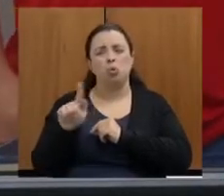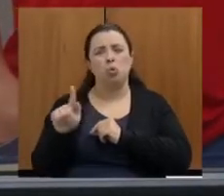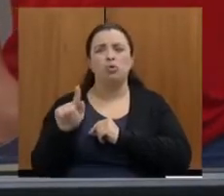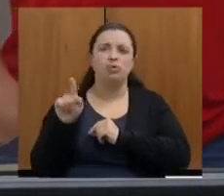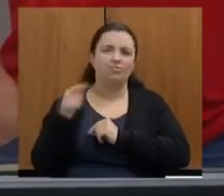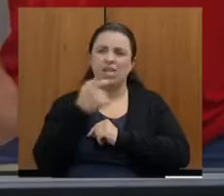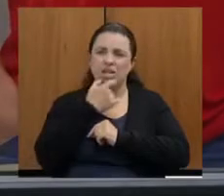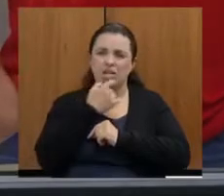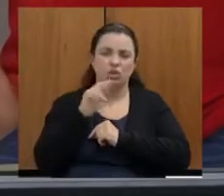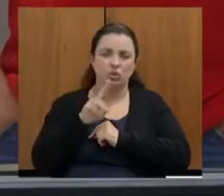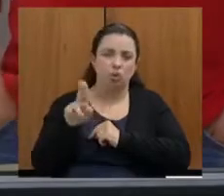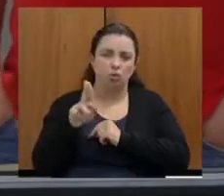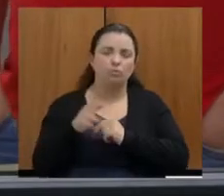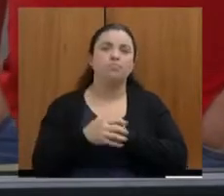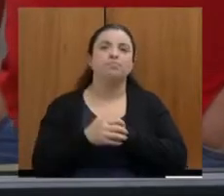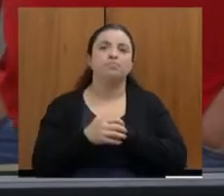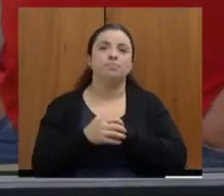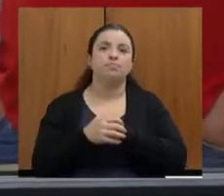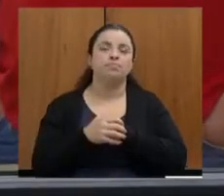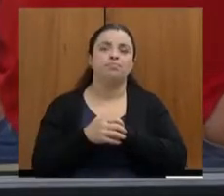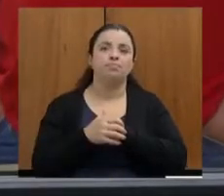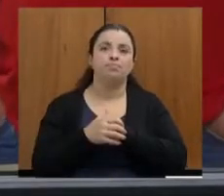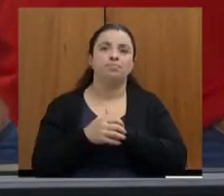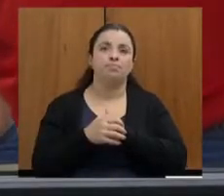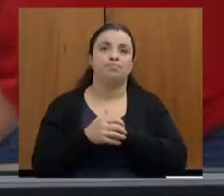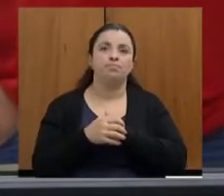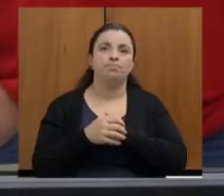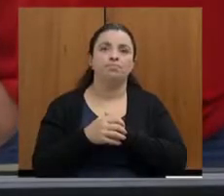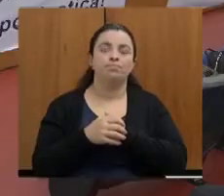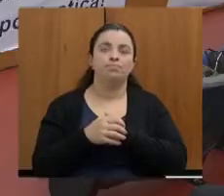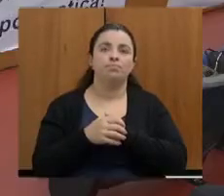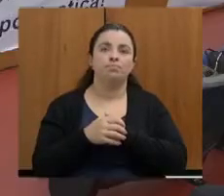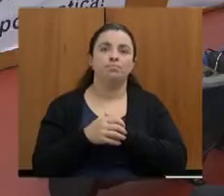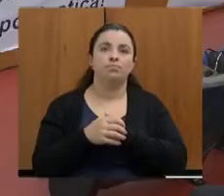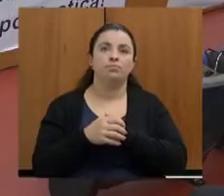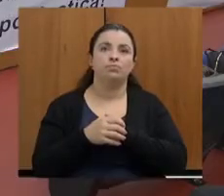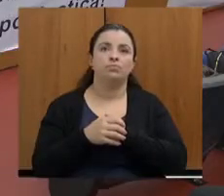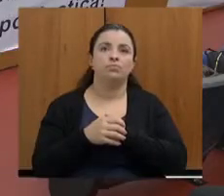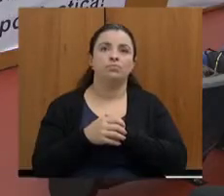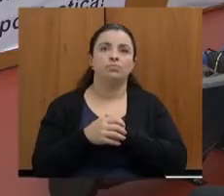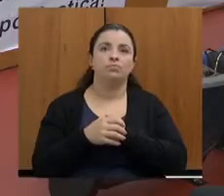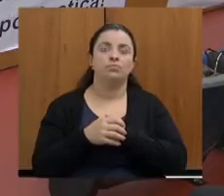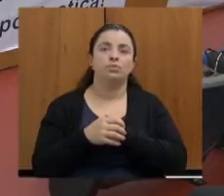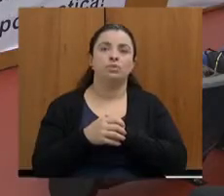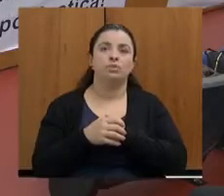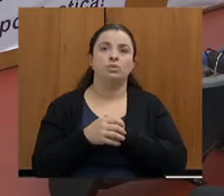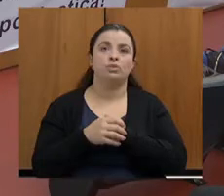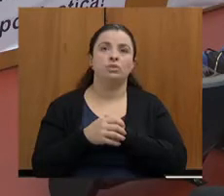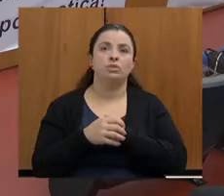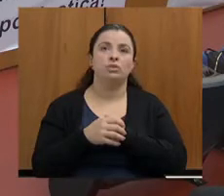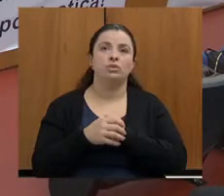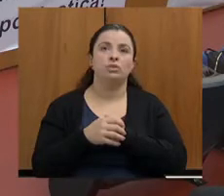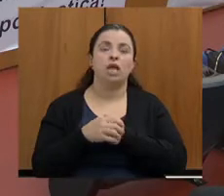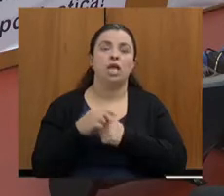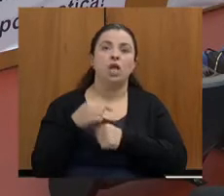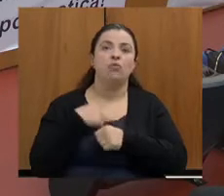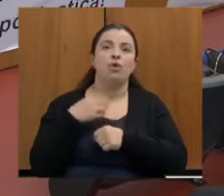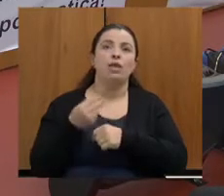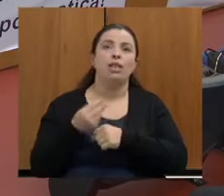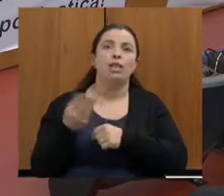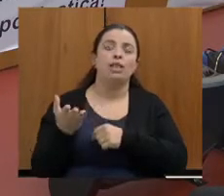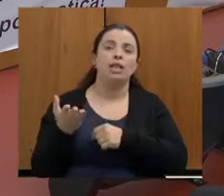e para a receber a vocês mesmos farão a entrega Então vamos fazer entrega aqui